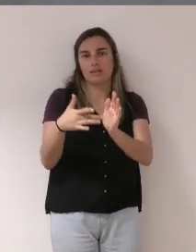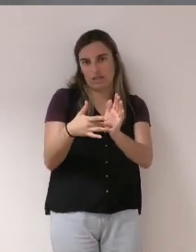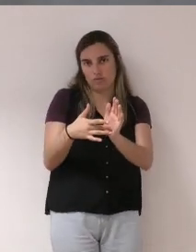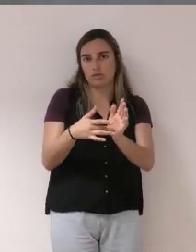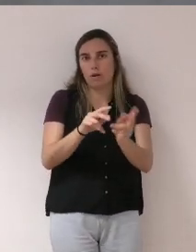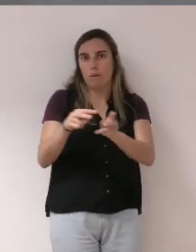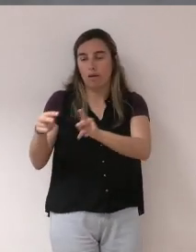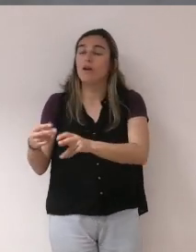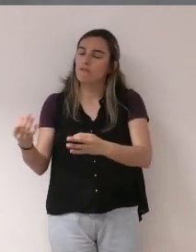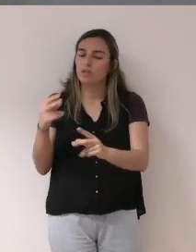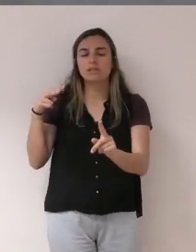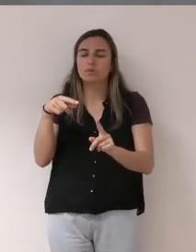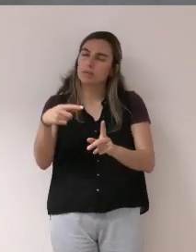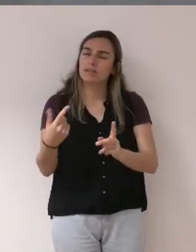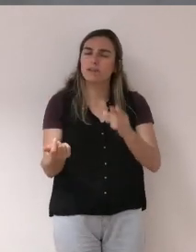Desse ponto de vista,